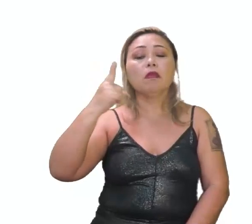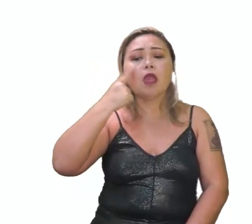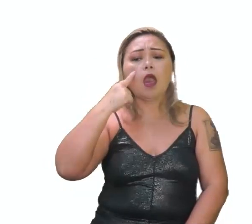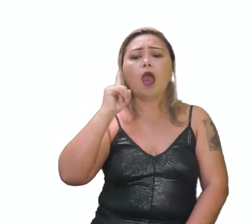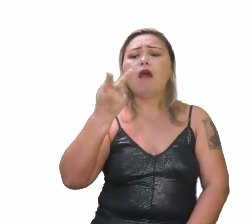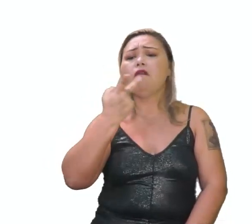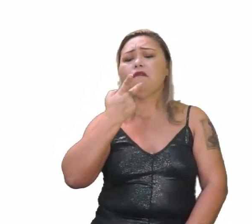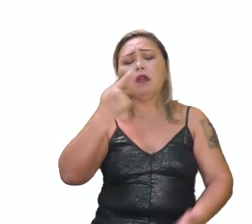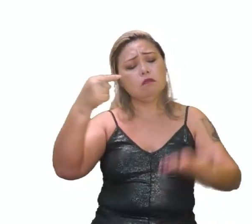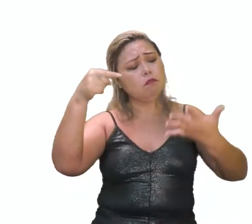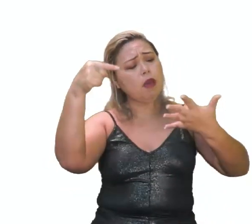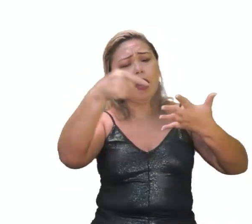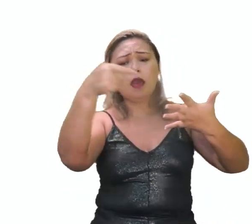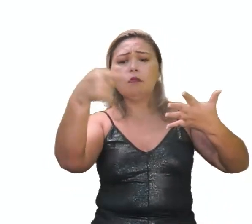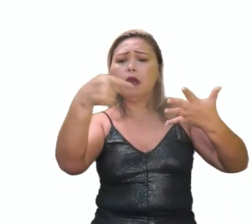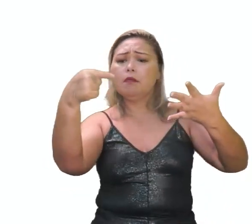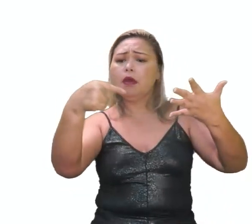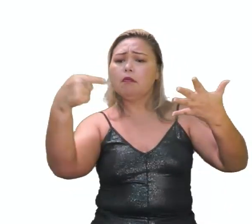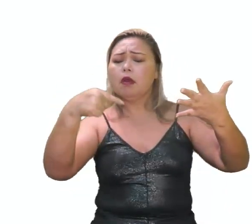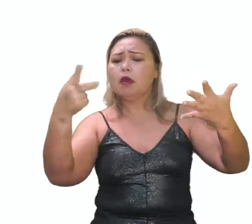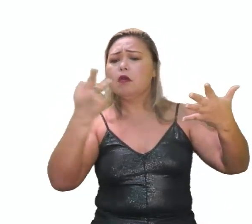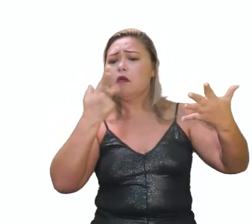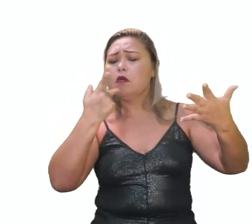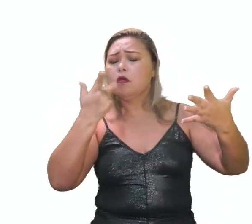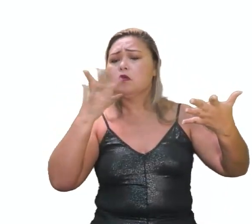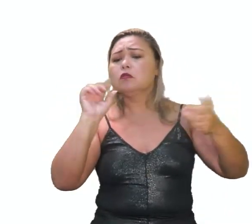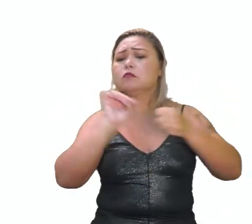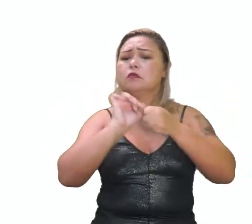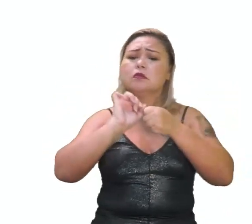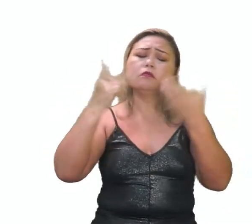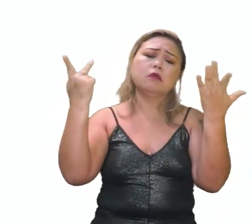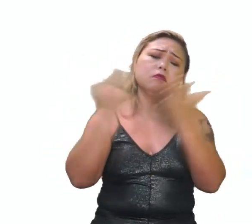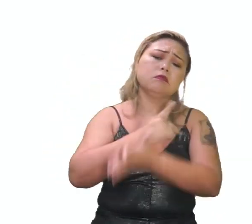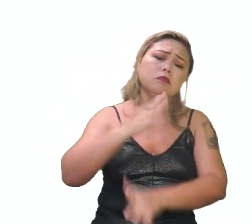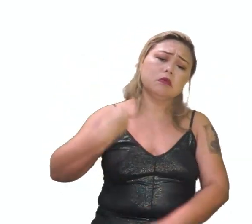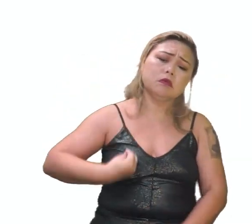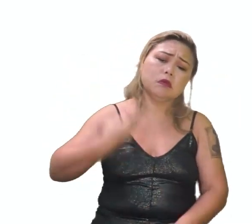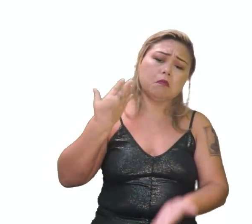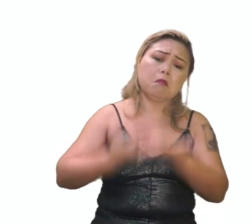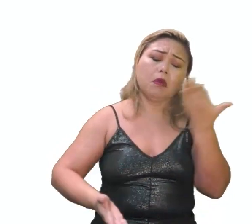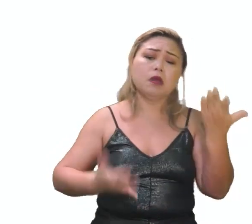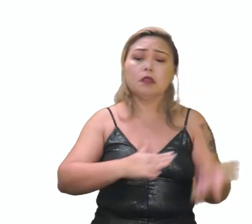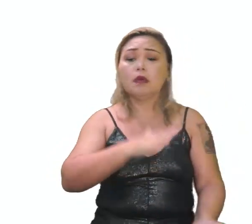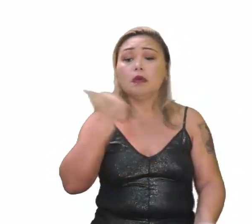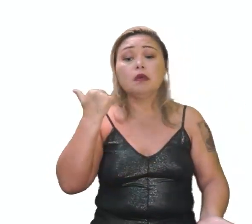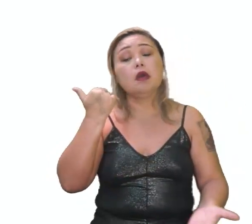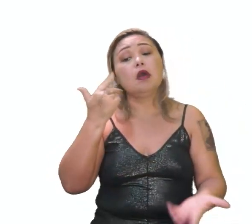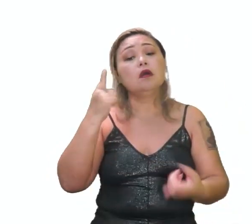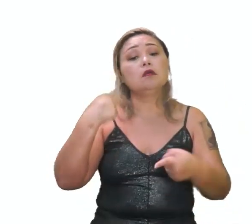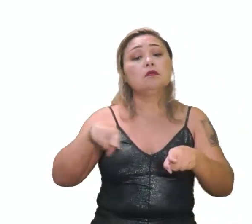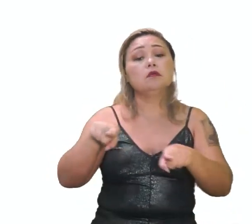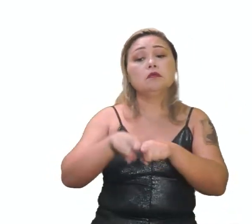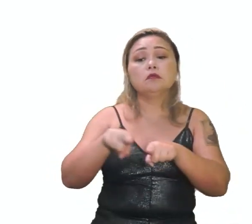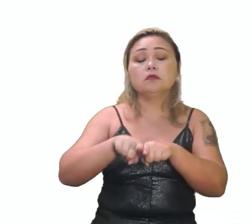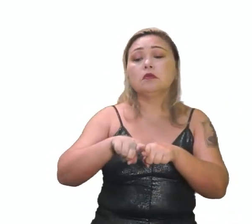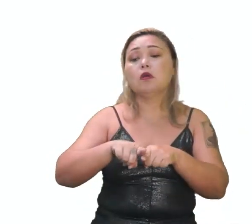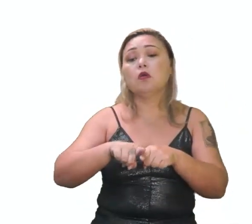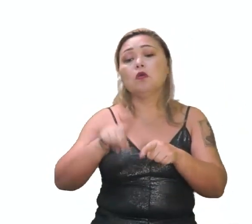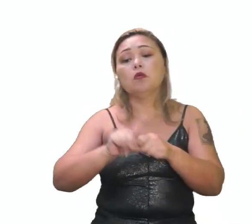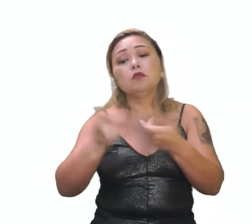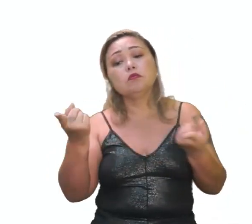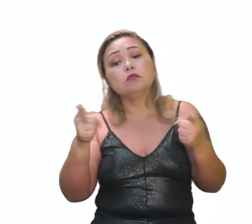falamos várias situações de Darwin. Falamos dos infortúnios dele, né? Da perda da sua mãe. Falamos, né, do